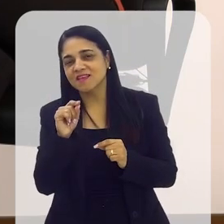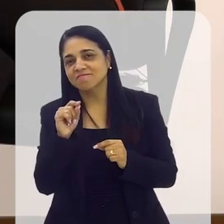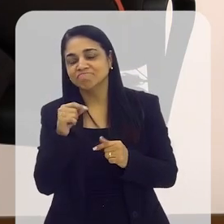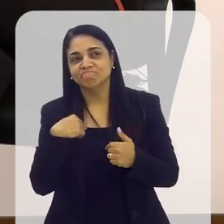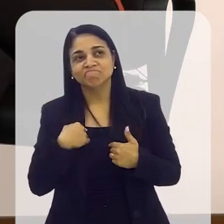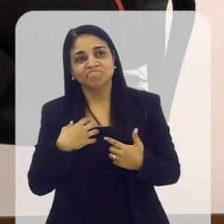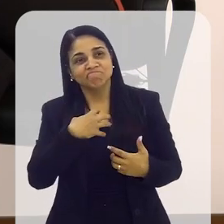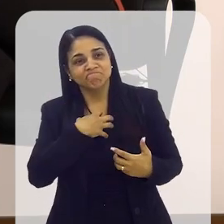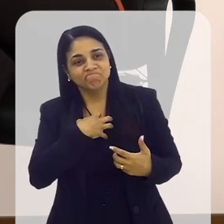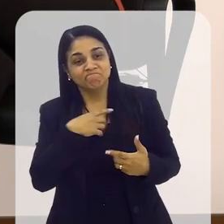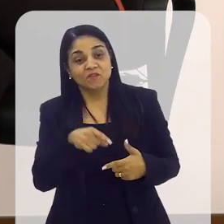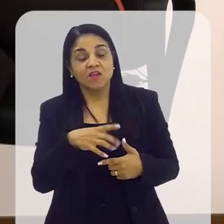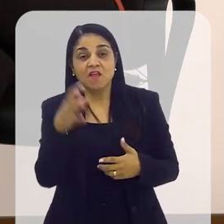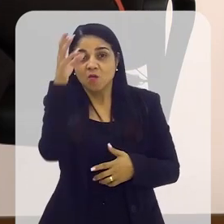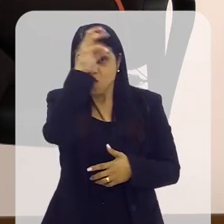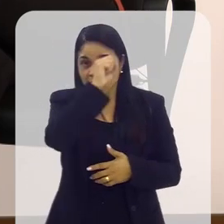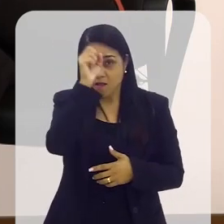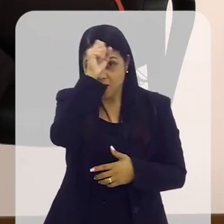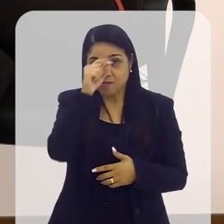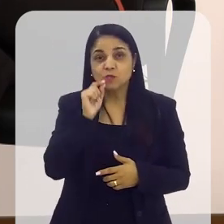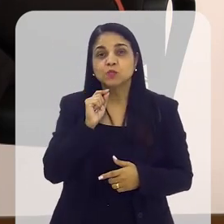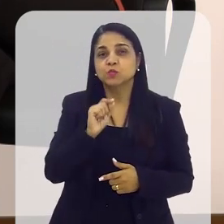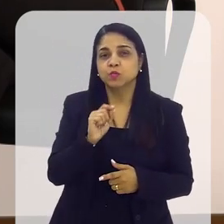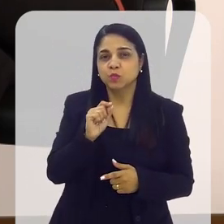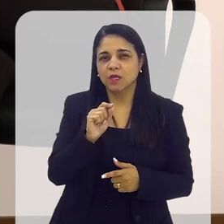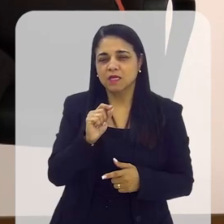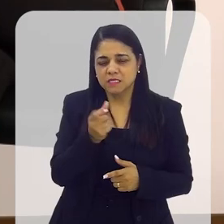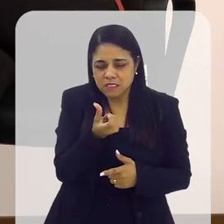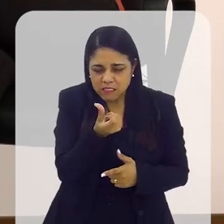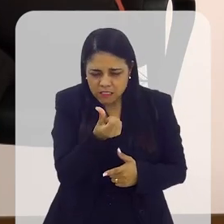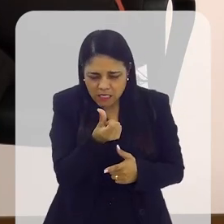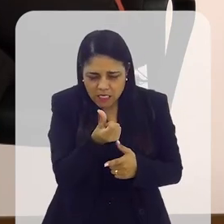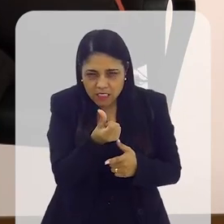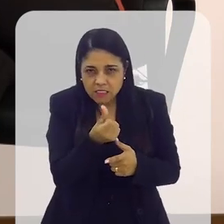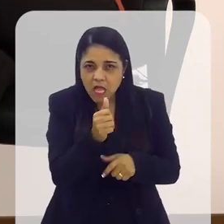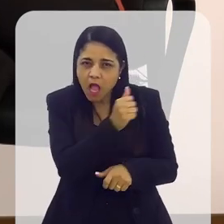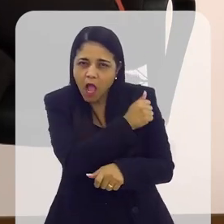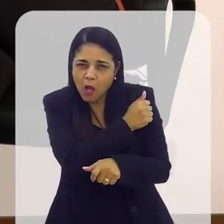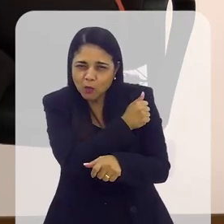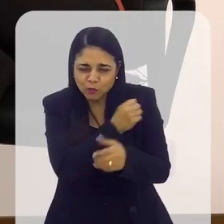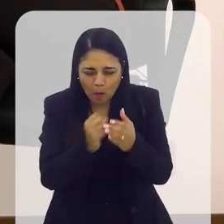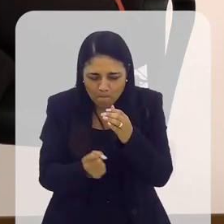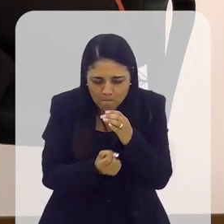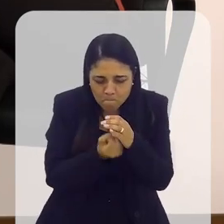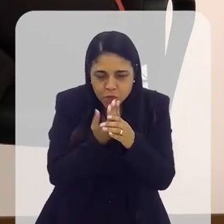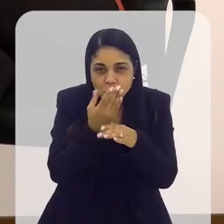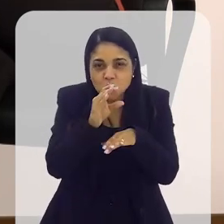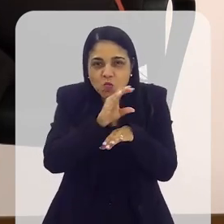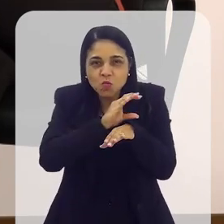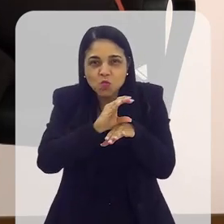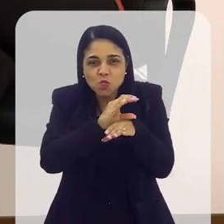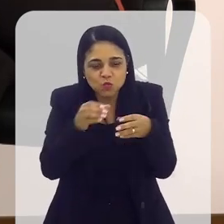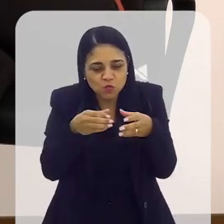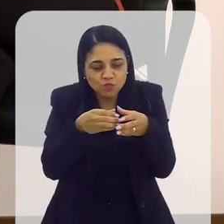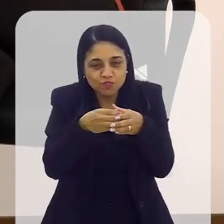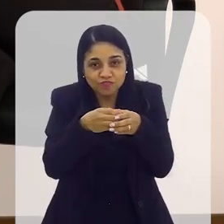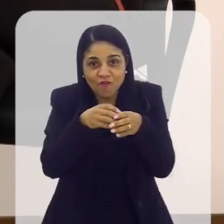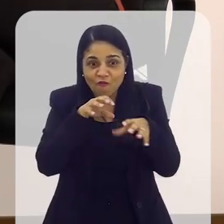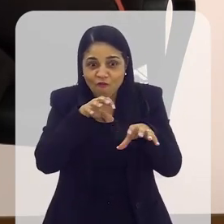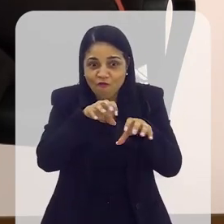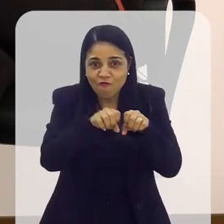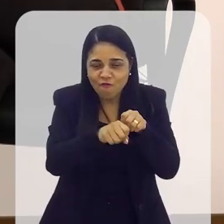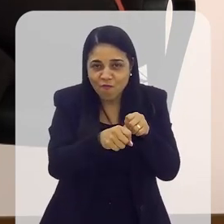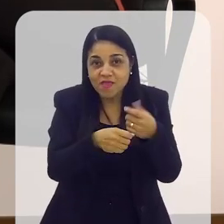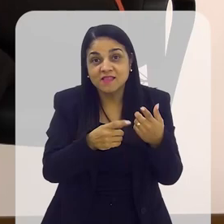que me ensina é você começar com seis alunos, né, formar esse número de pessoas, e